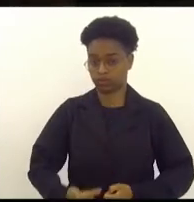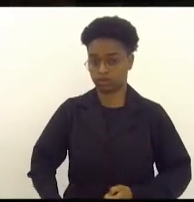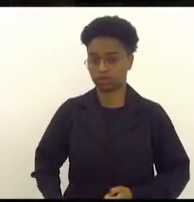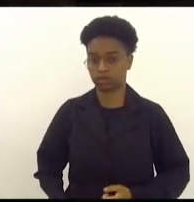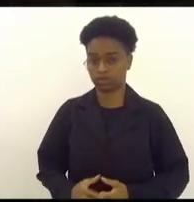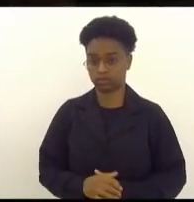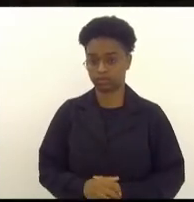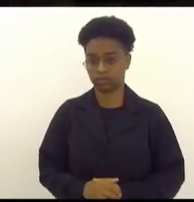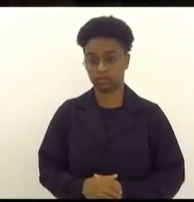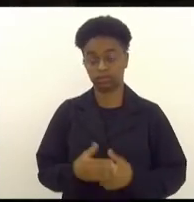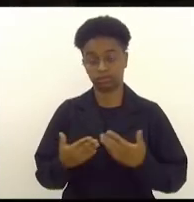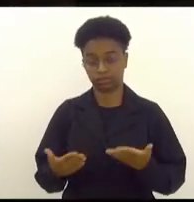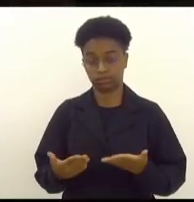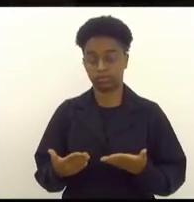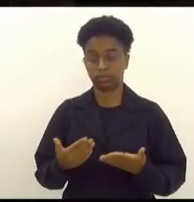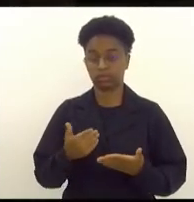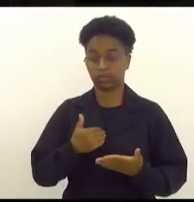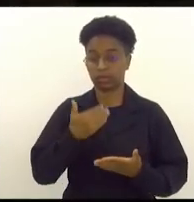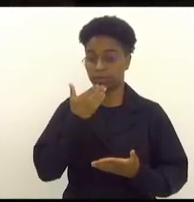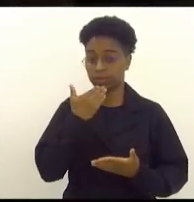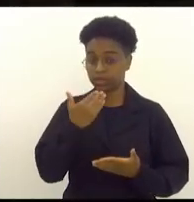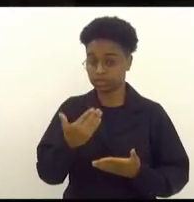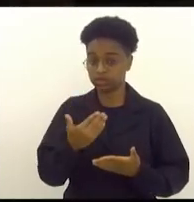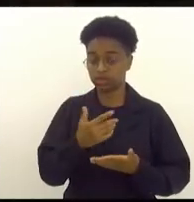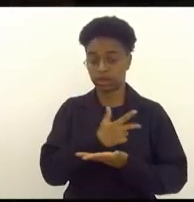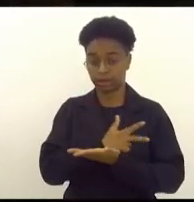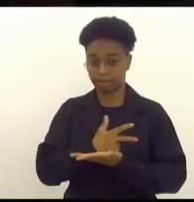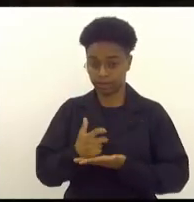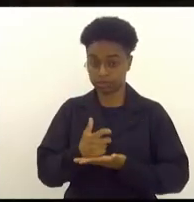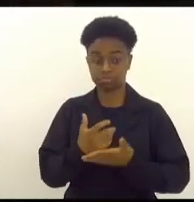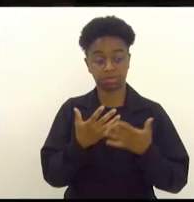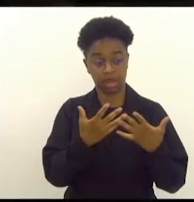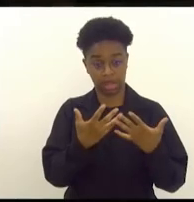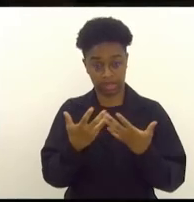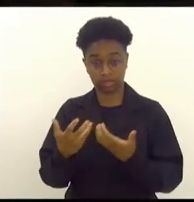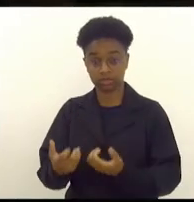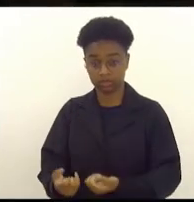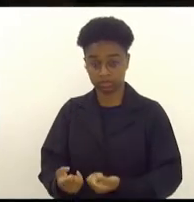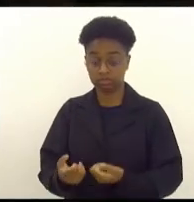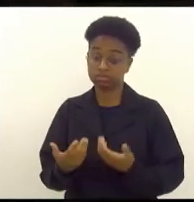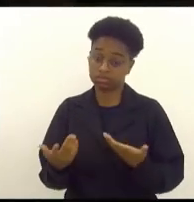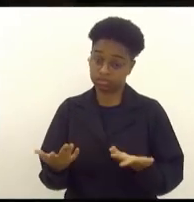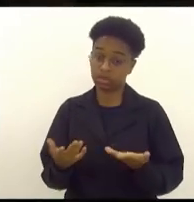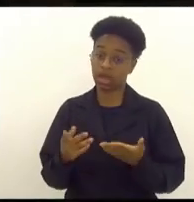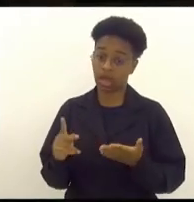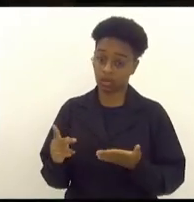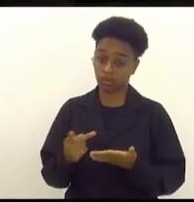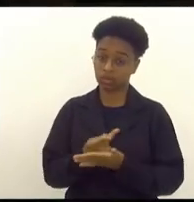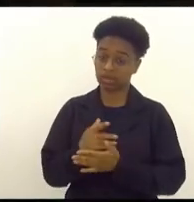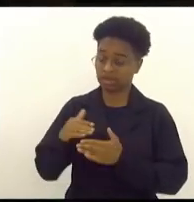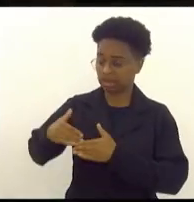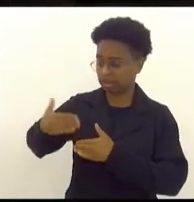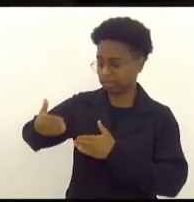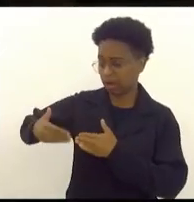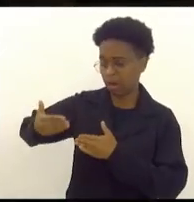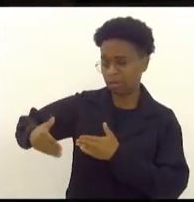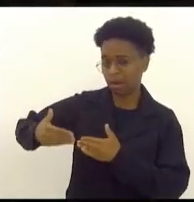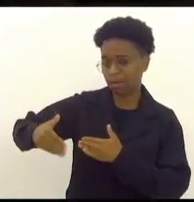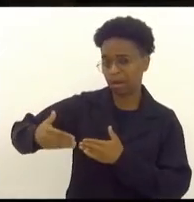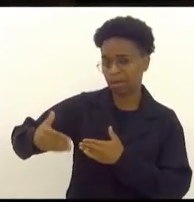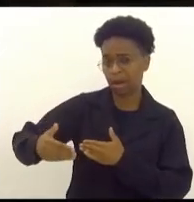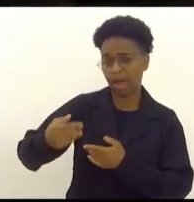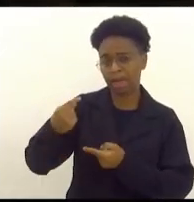esse pedido de impeachment foi aceito e este Governador depois de longo tempo de